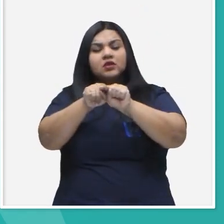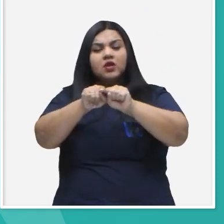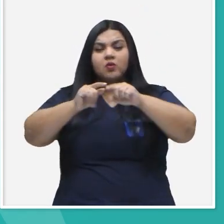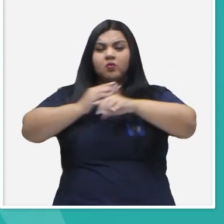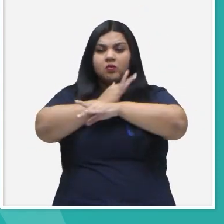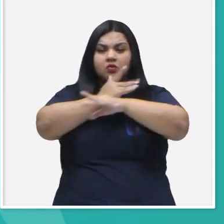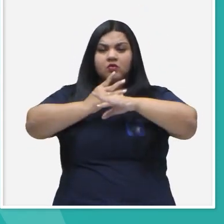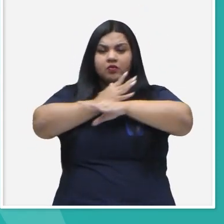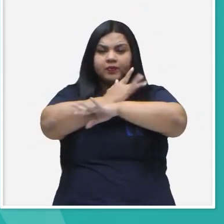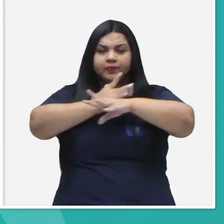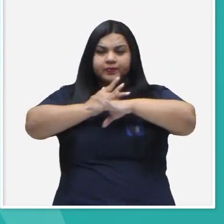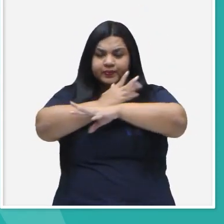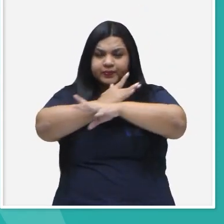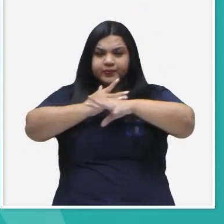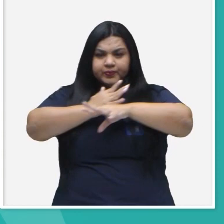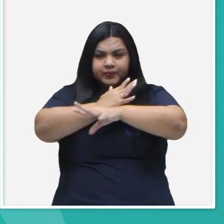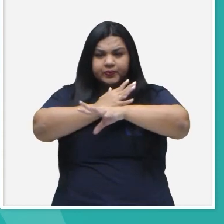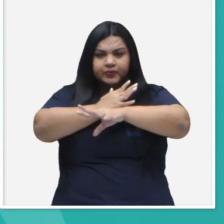meio urbano,